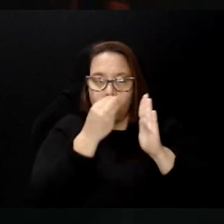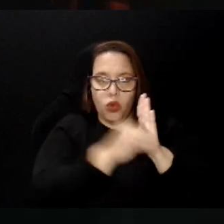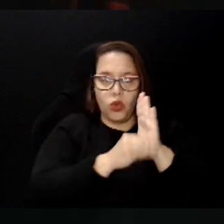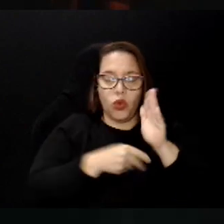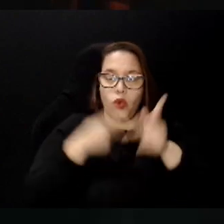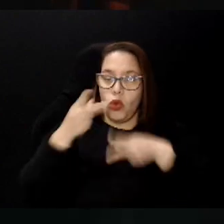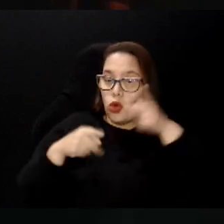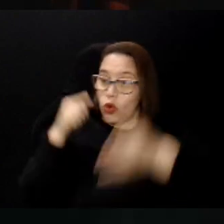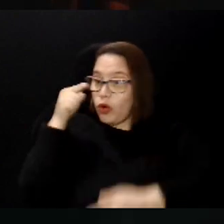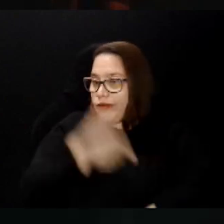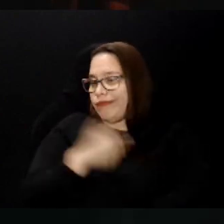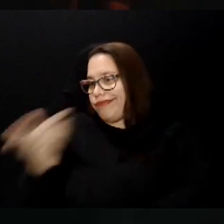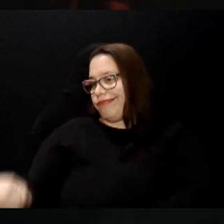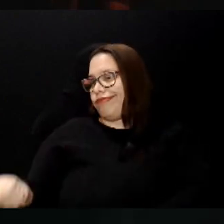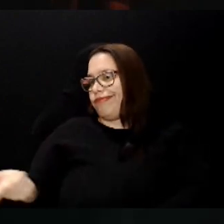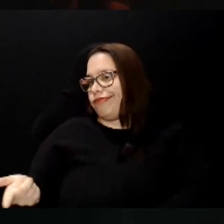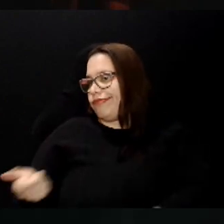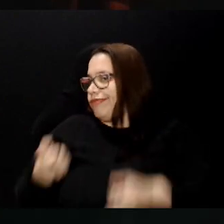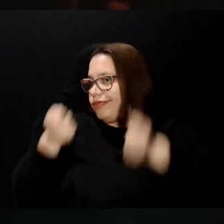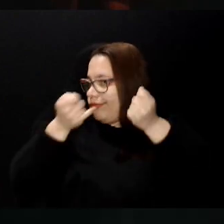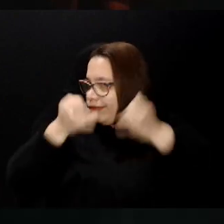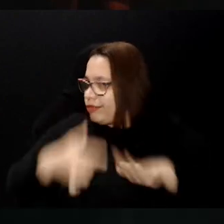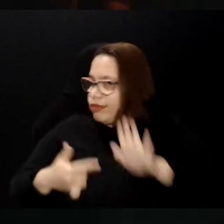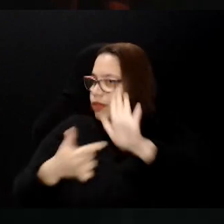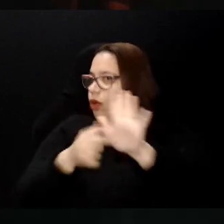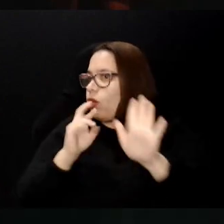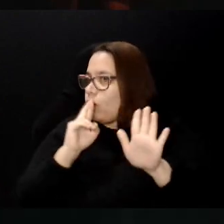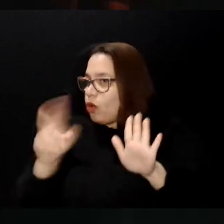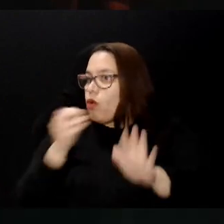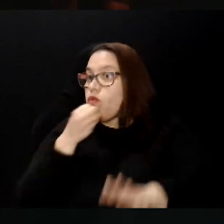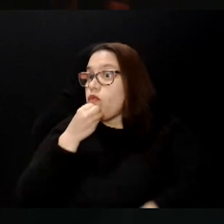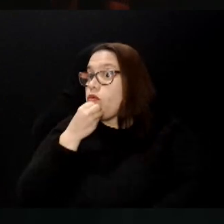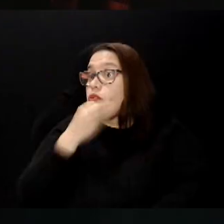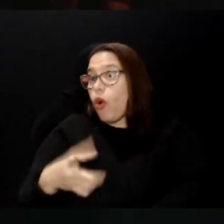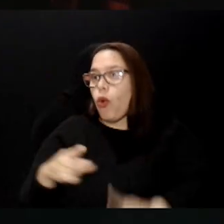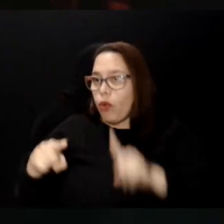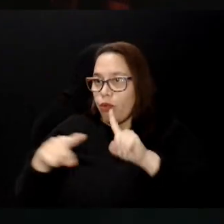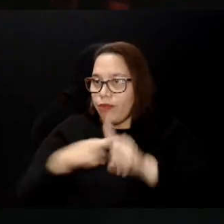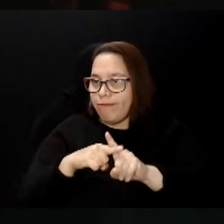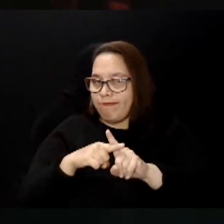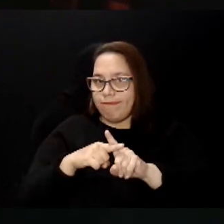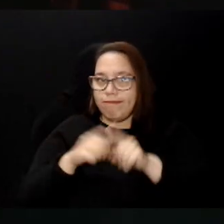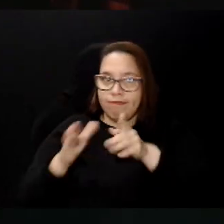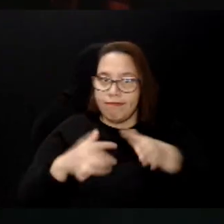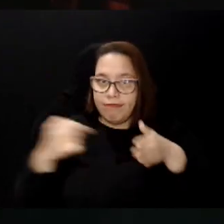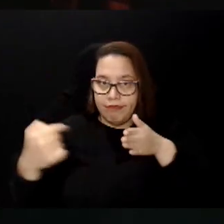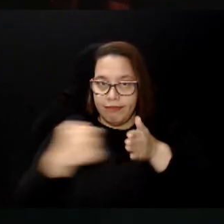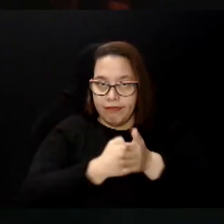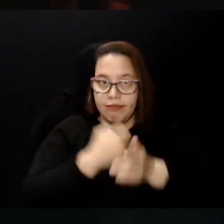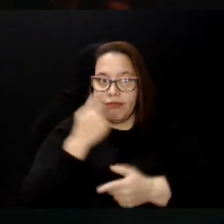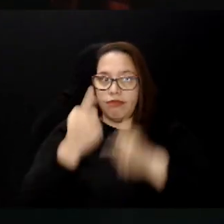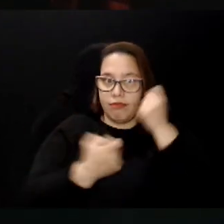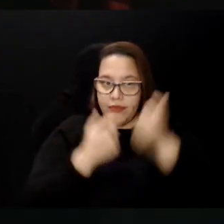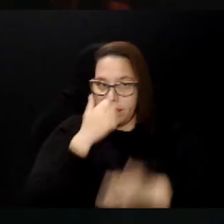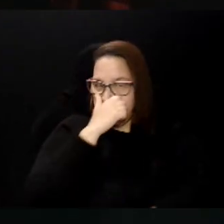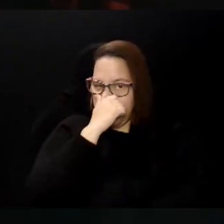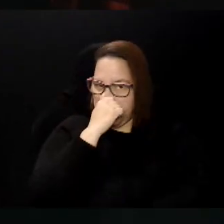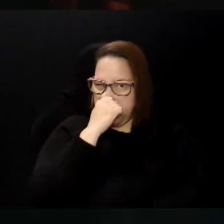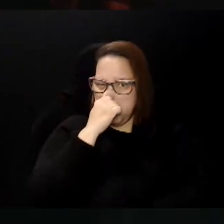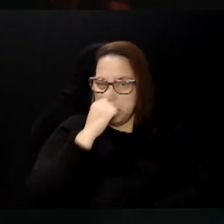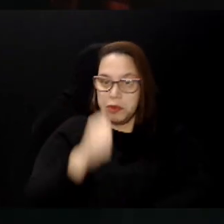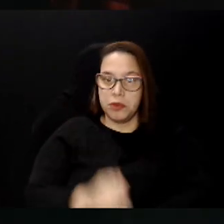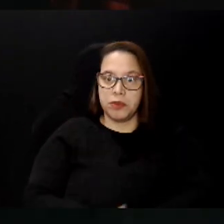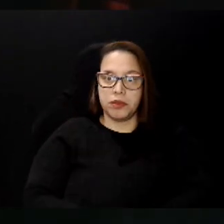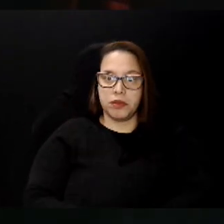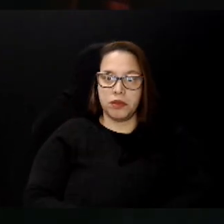aí, claro, que ela vai te dar uma resposta positiva. Bom, a produção me avisando que nós temos algumas perguntas, então vamos ver o que o pessoal está dizendo. Pode jogar